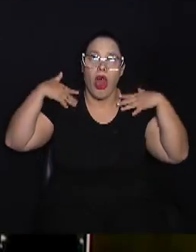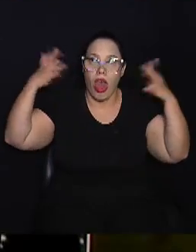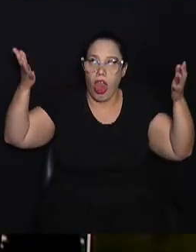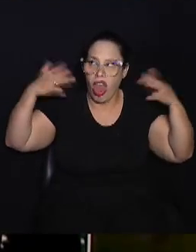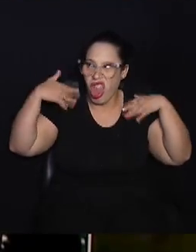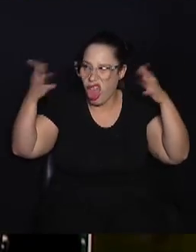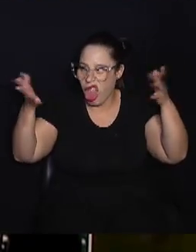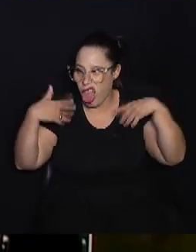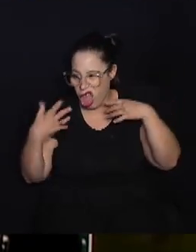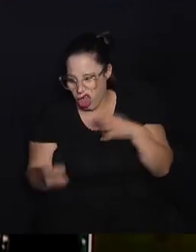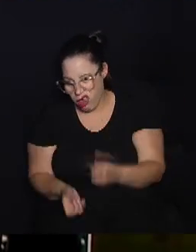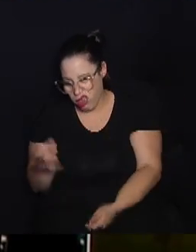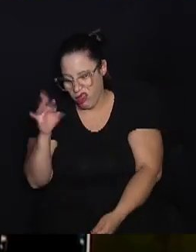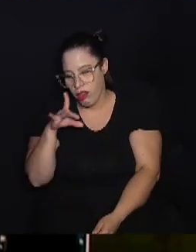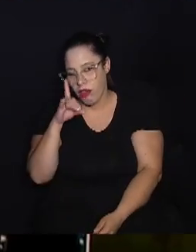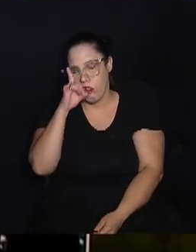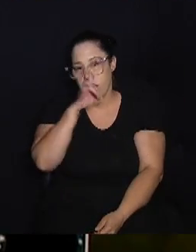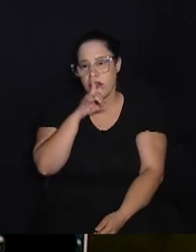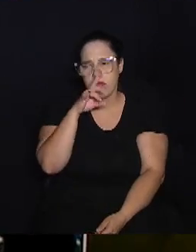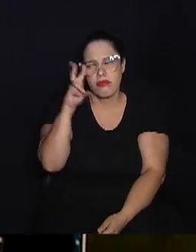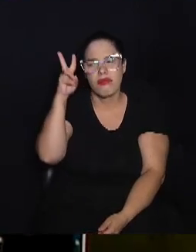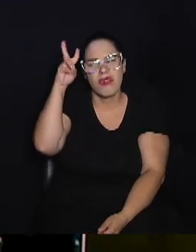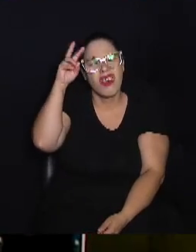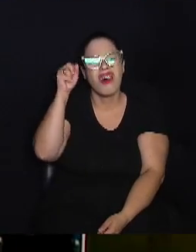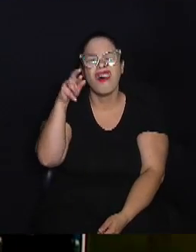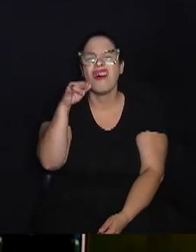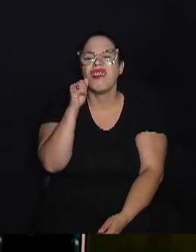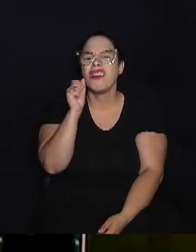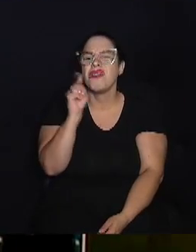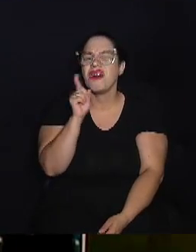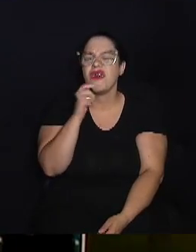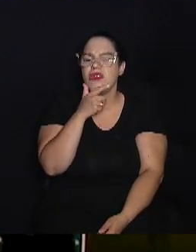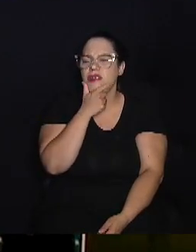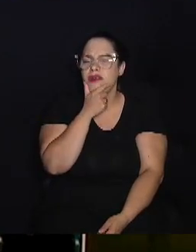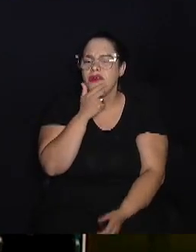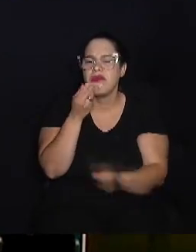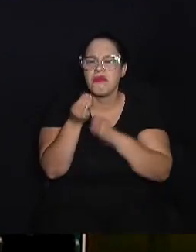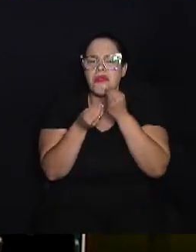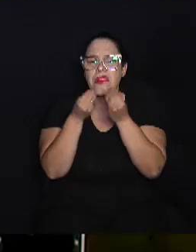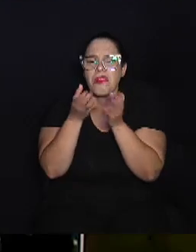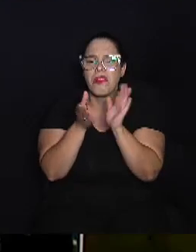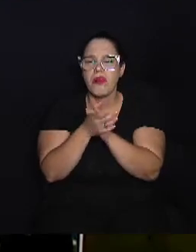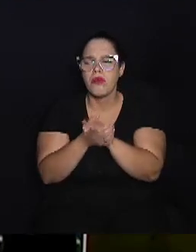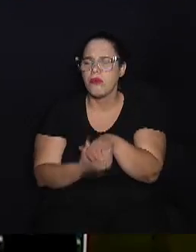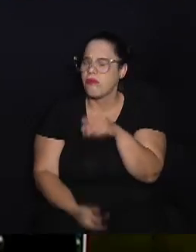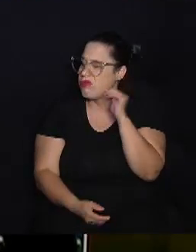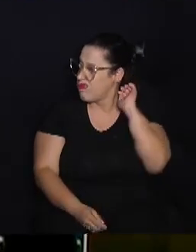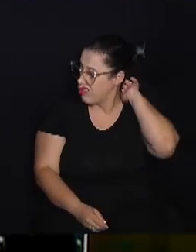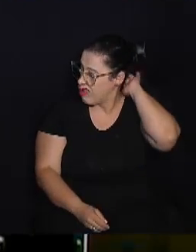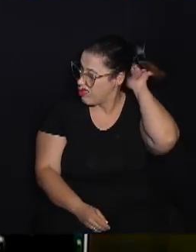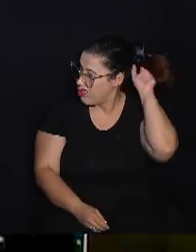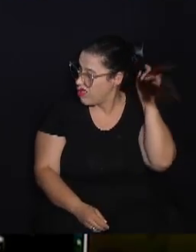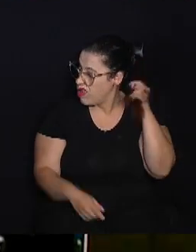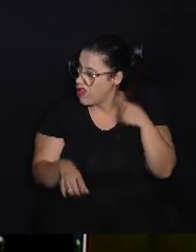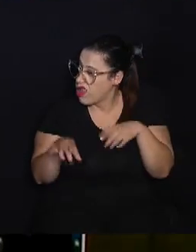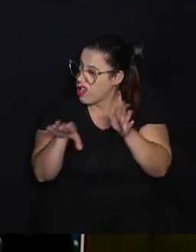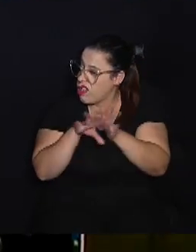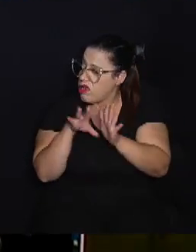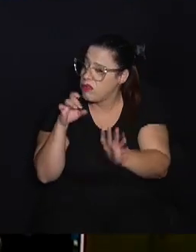só entre domingo e segunda-feira mesmo, Ana, ou não? Como que vai ser isso daí? Essa frente